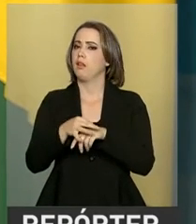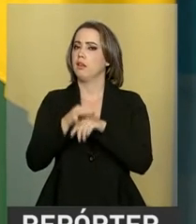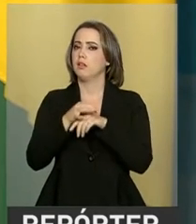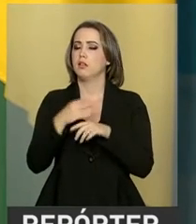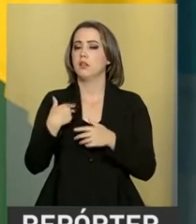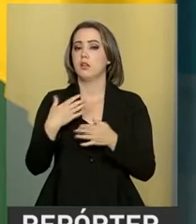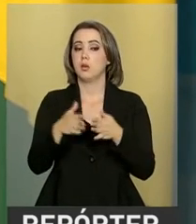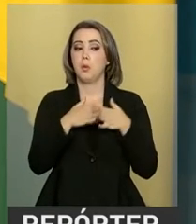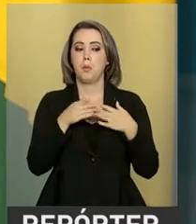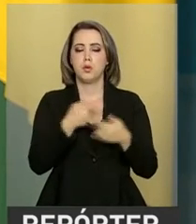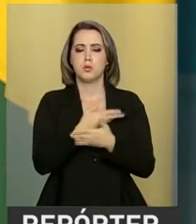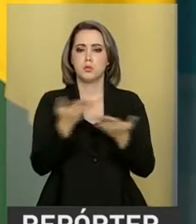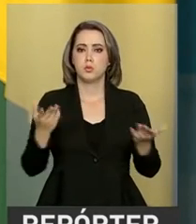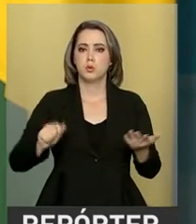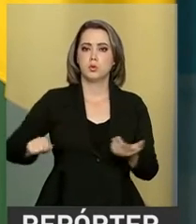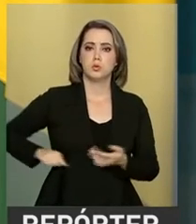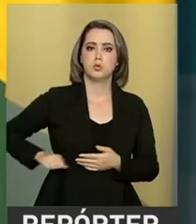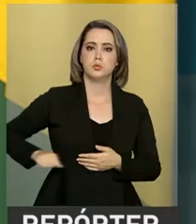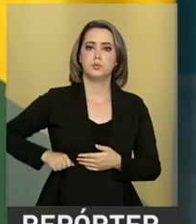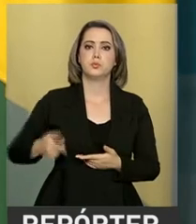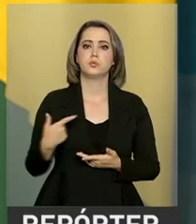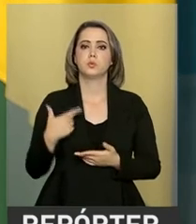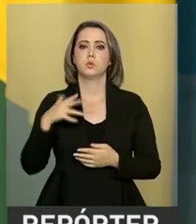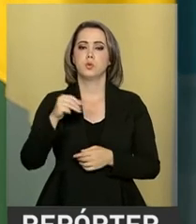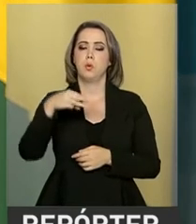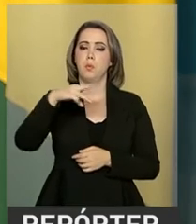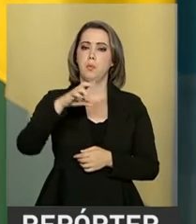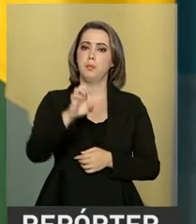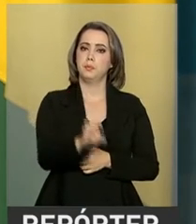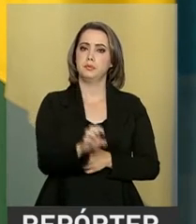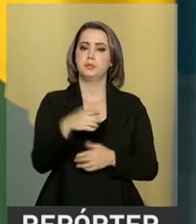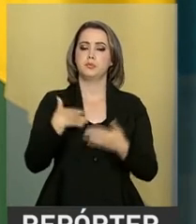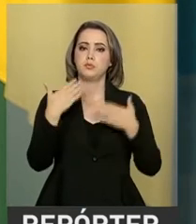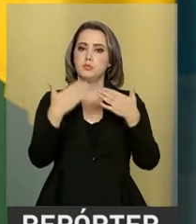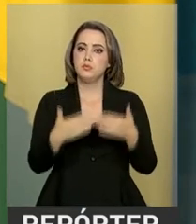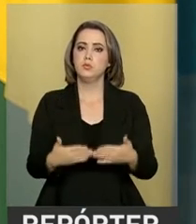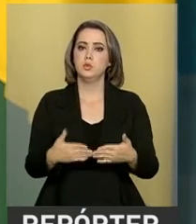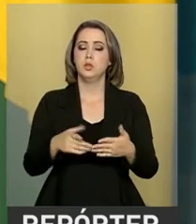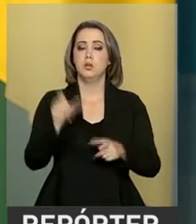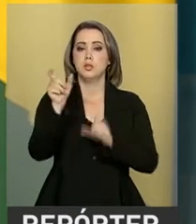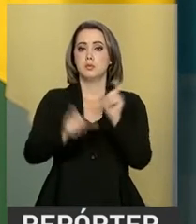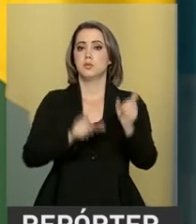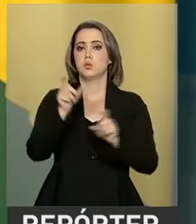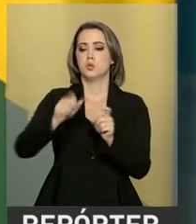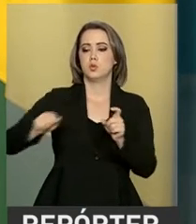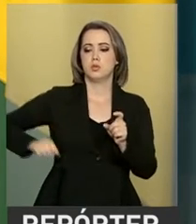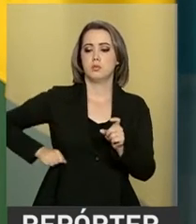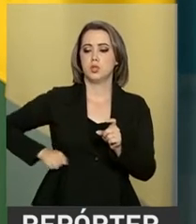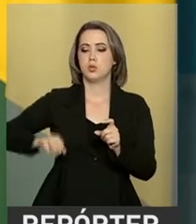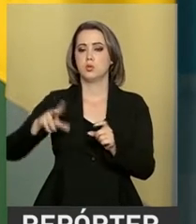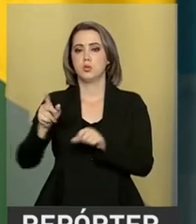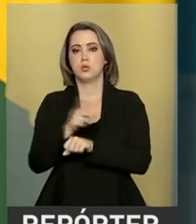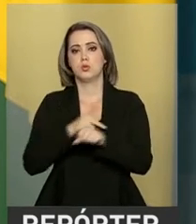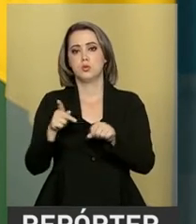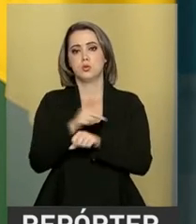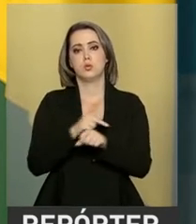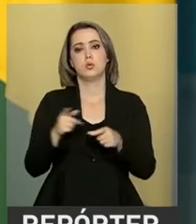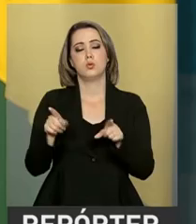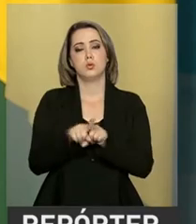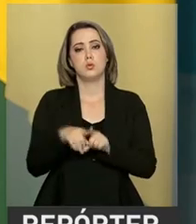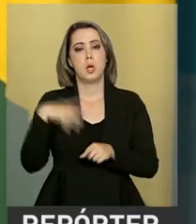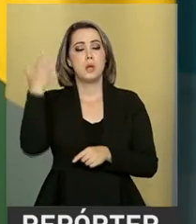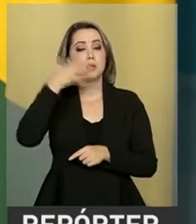é nosso ministro de exteriores que coloque os embaixadores todos em todos os países importadores